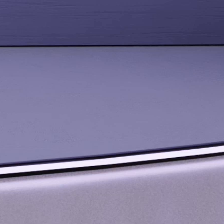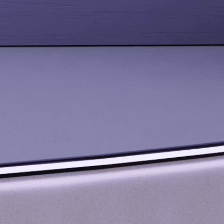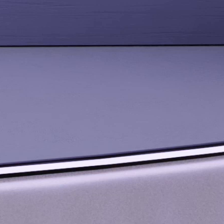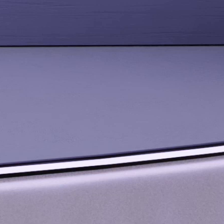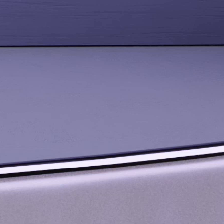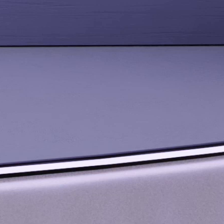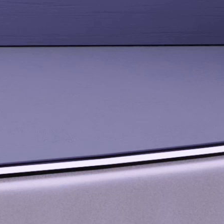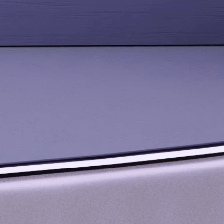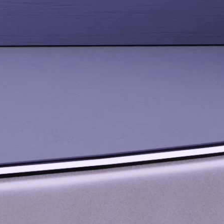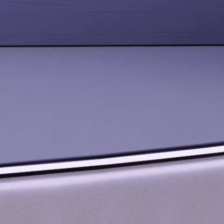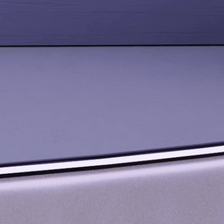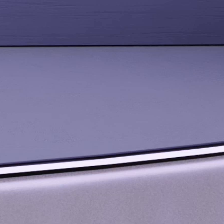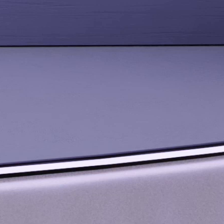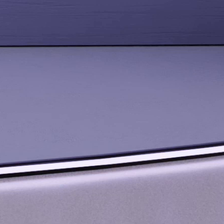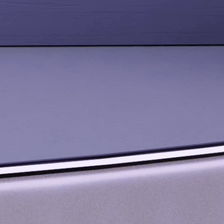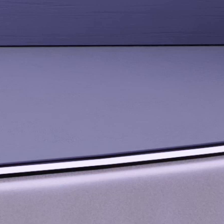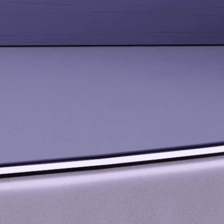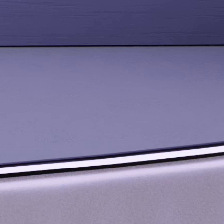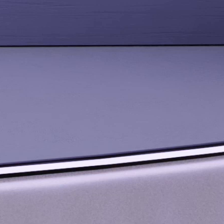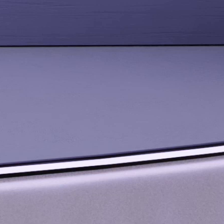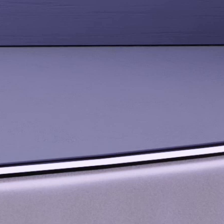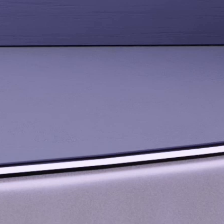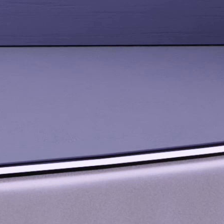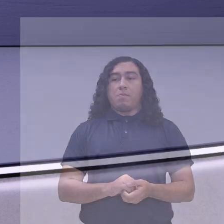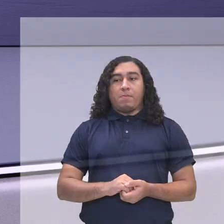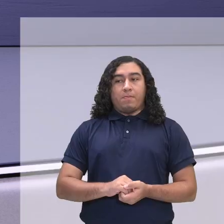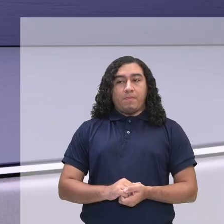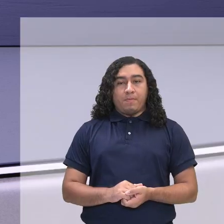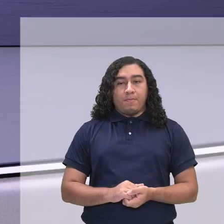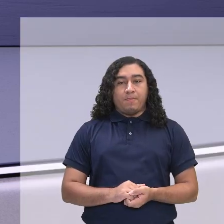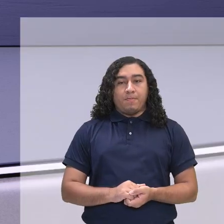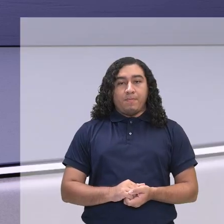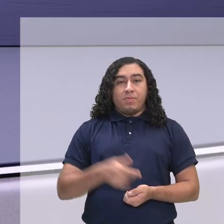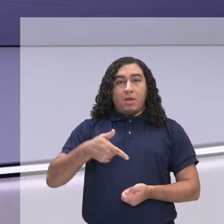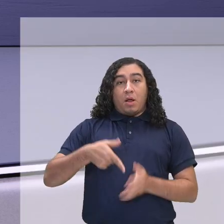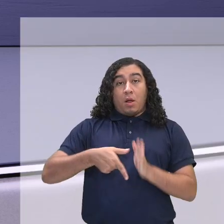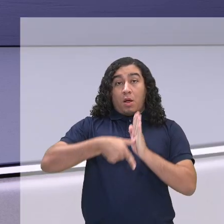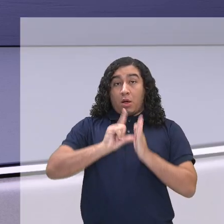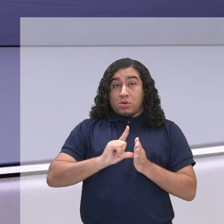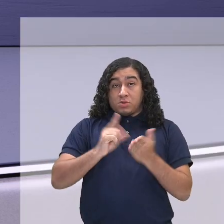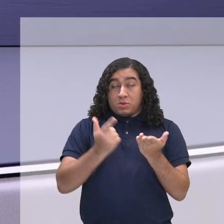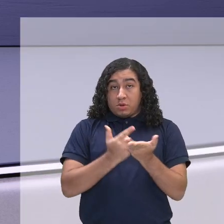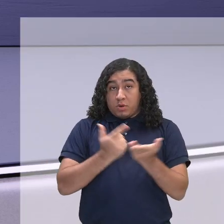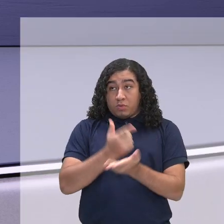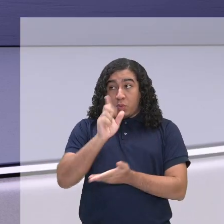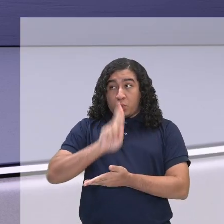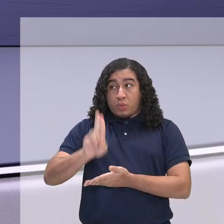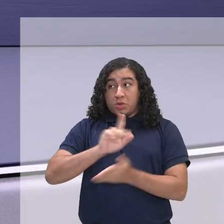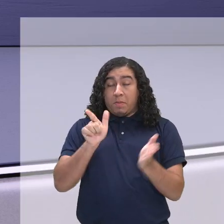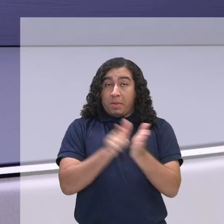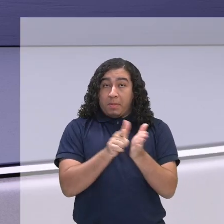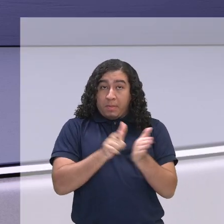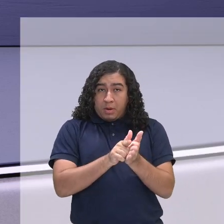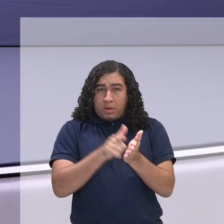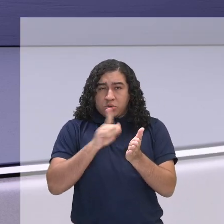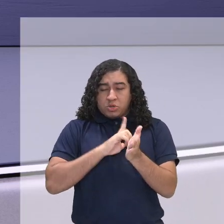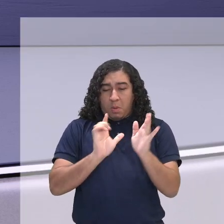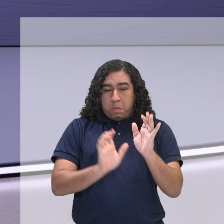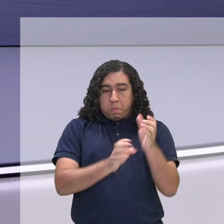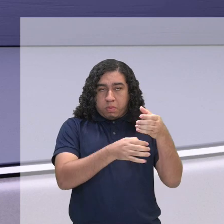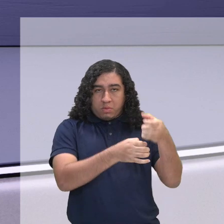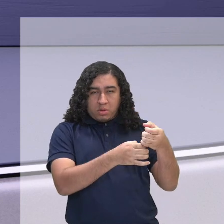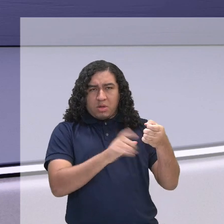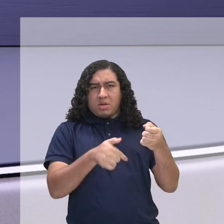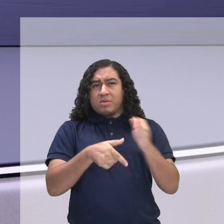eram em pergaminhos, eram muitos pergaminhos. Né? Por isso que nós temos,